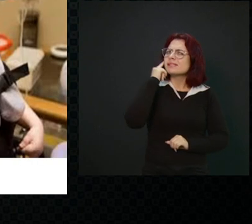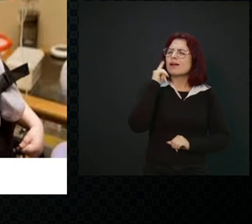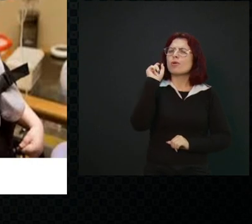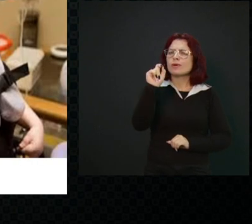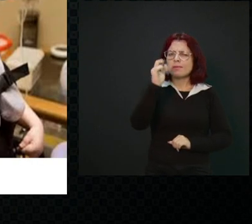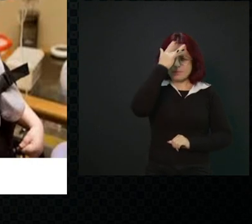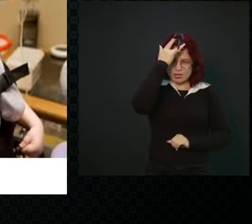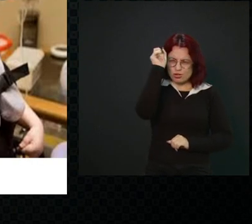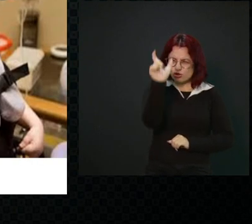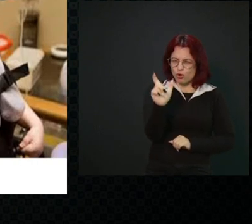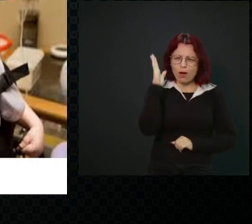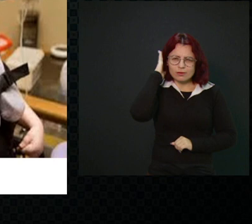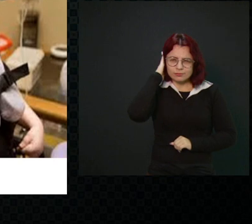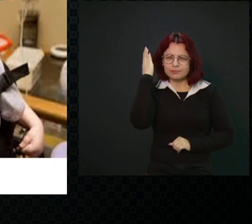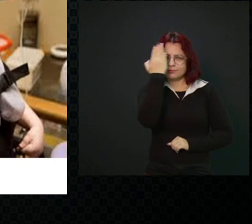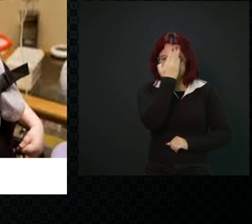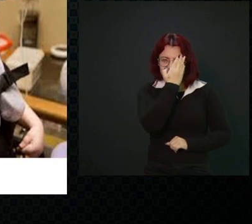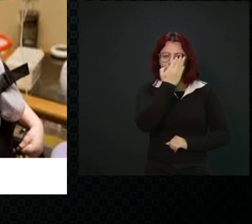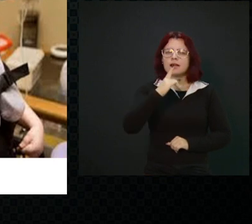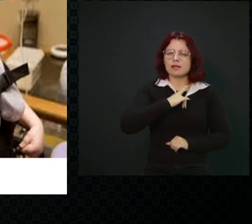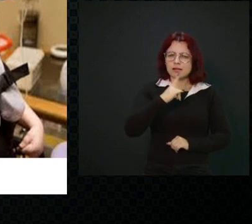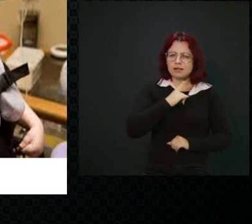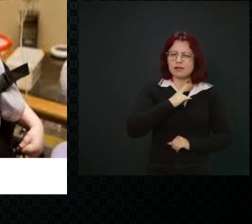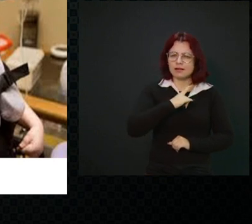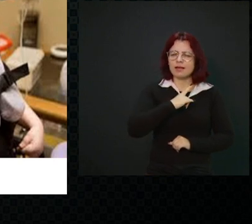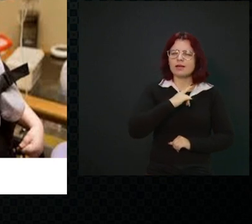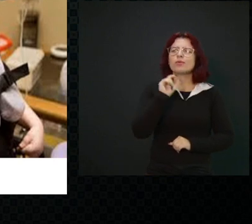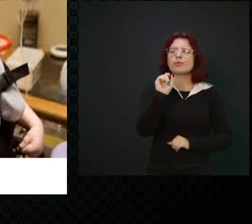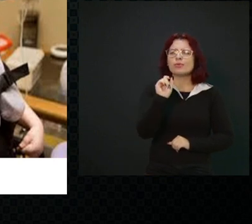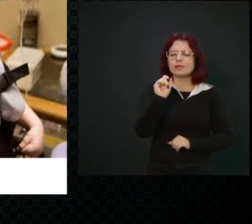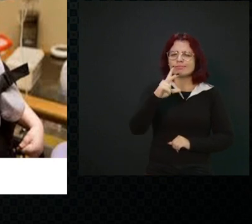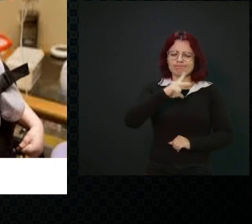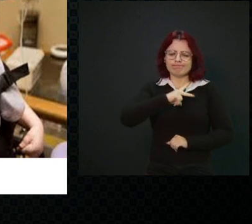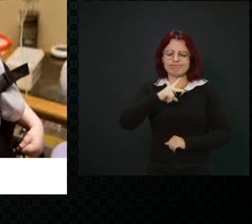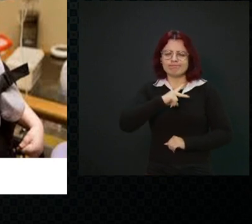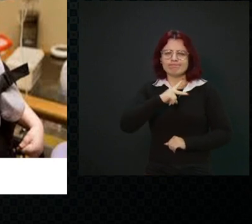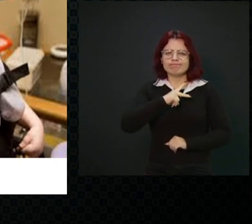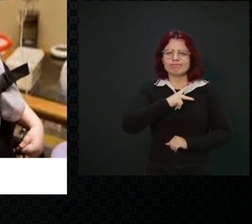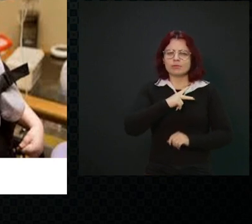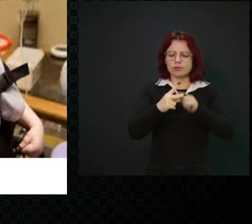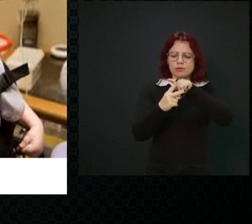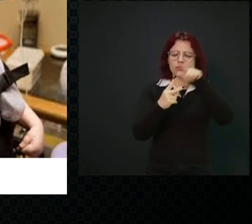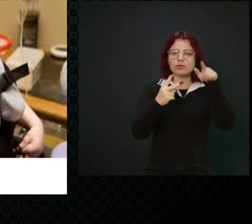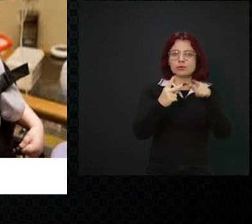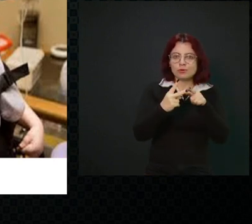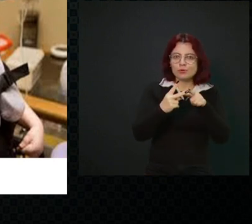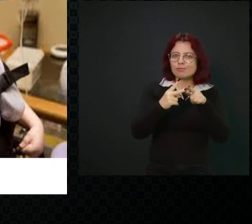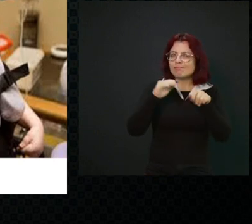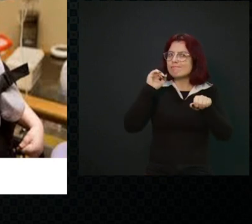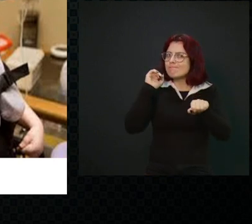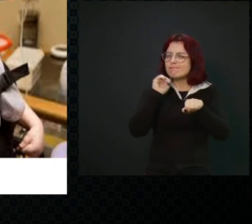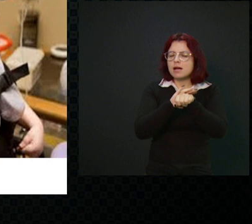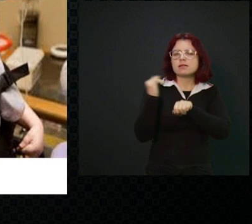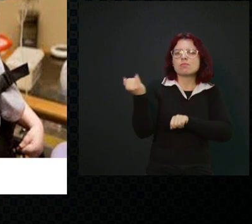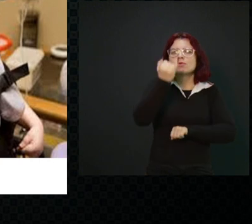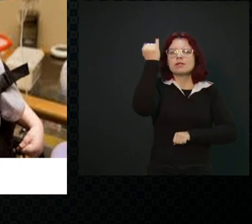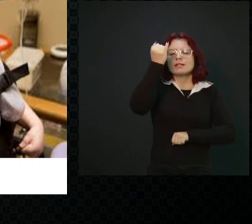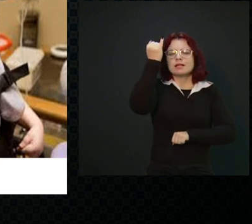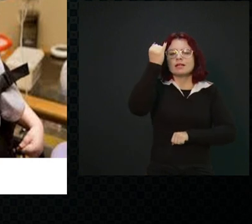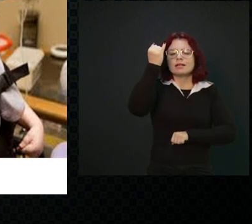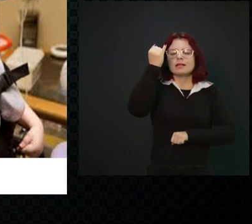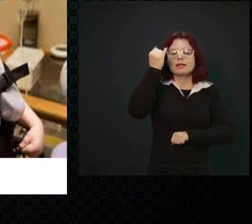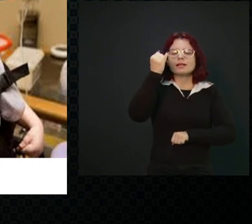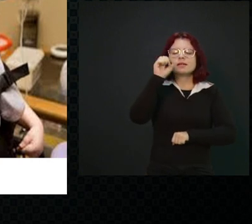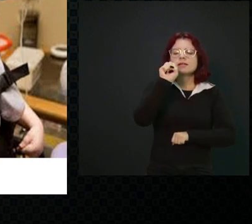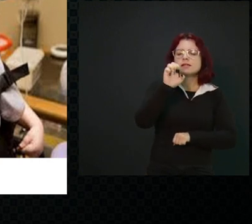surdo-cegueira, ela tem uma privação nos dois principais órgãos sensoriais. Então, assim, não são